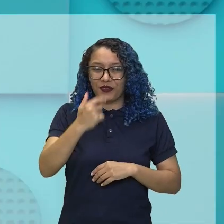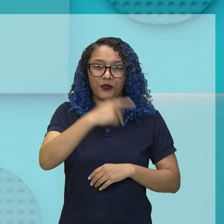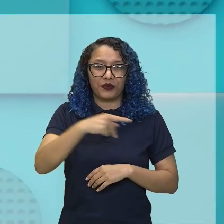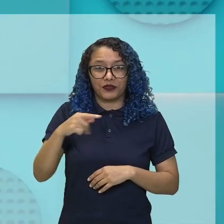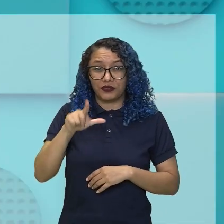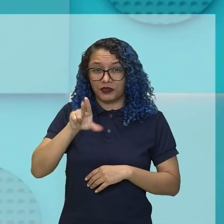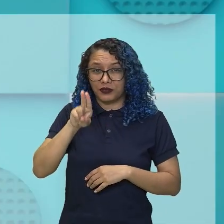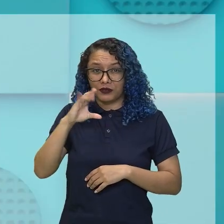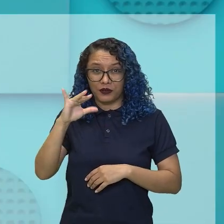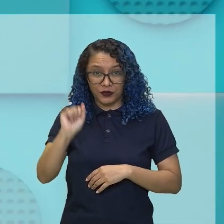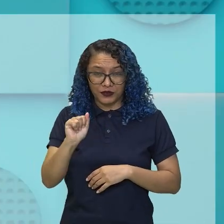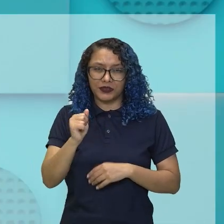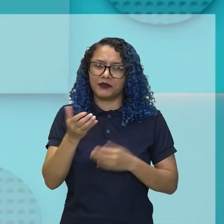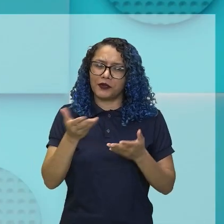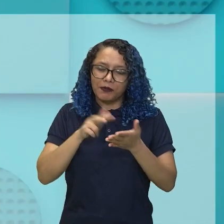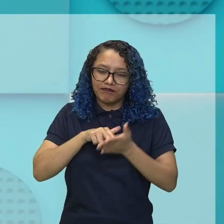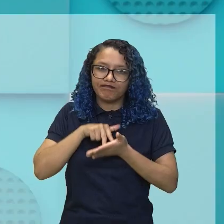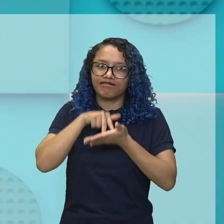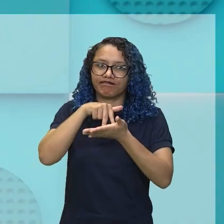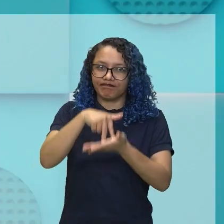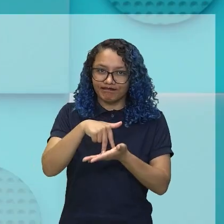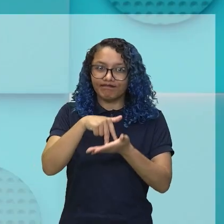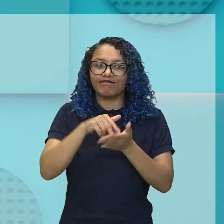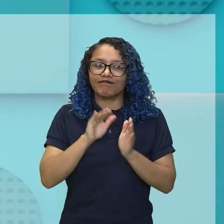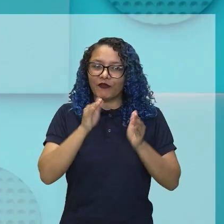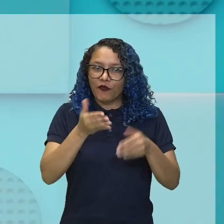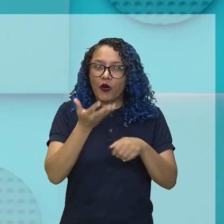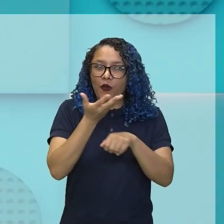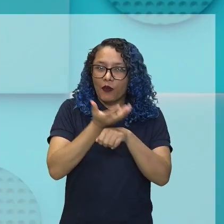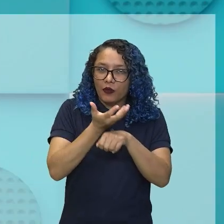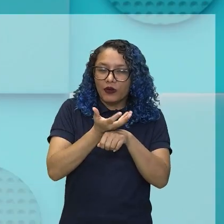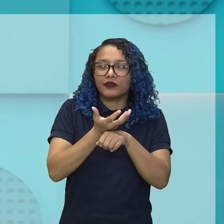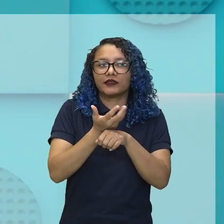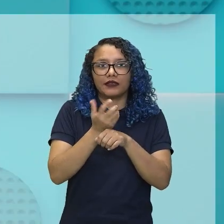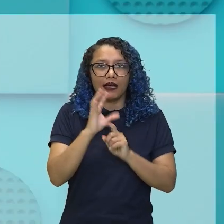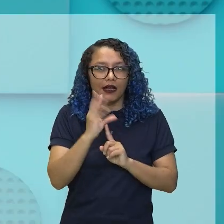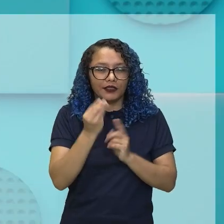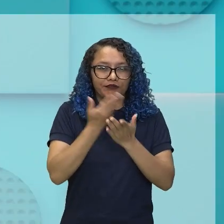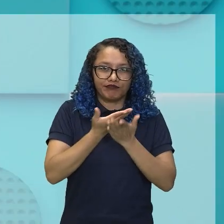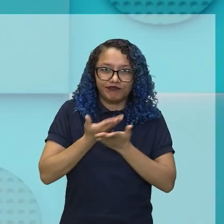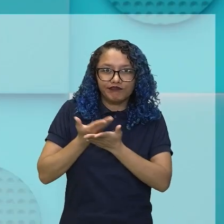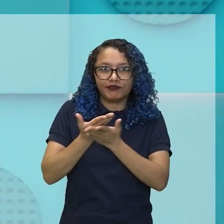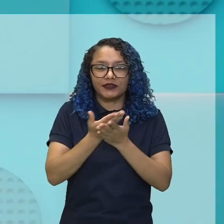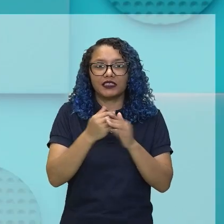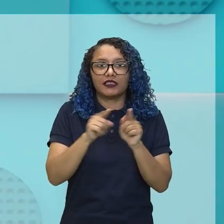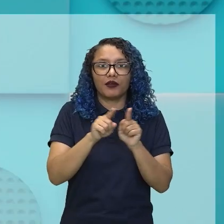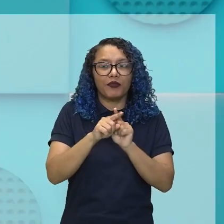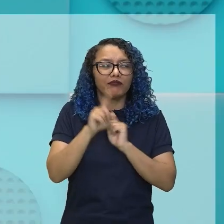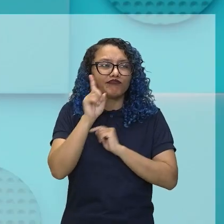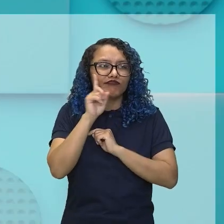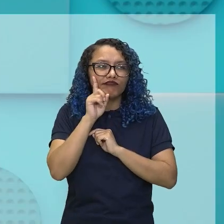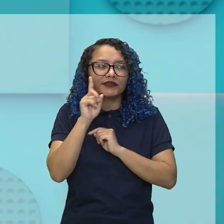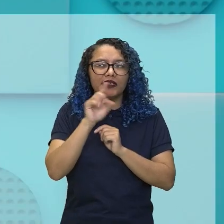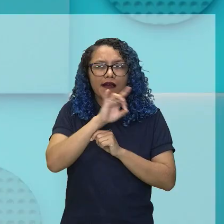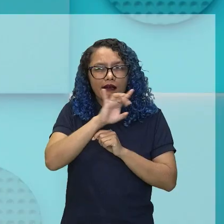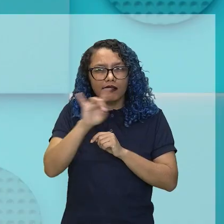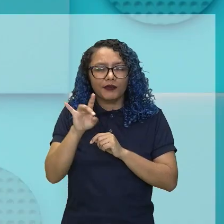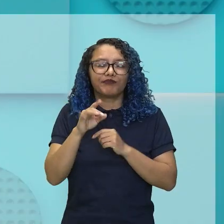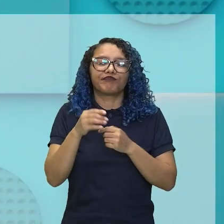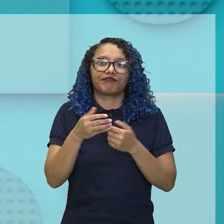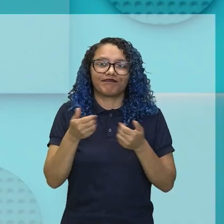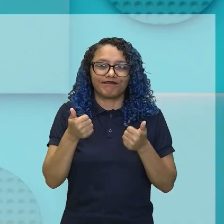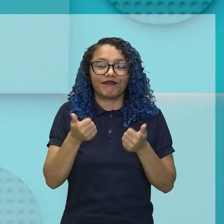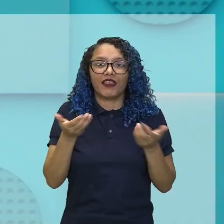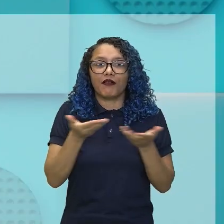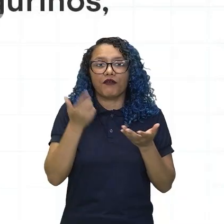Lúcia Santos e vou estar com vocês nesse mundo que envolve a arte e o cotidiano de cada um de nós. Então, vamos ver o que nós